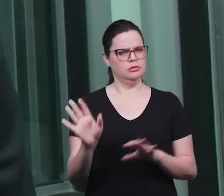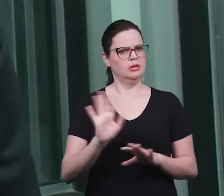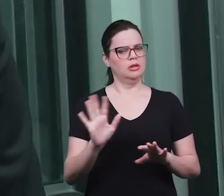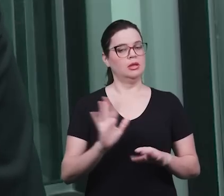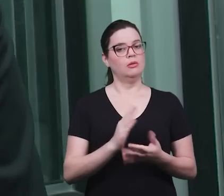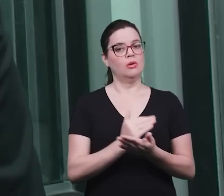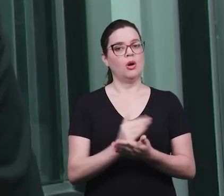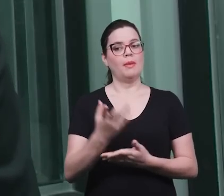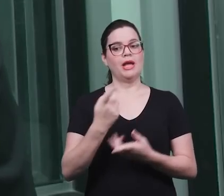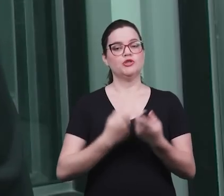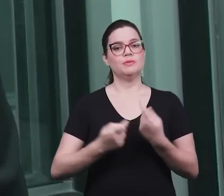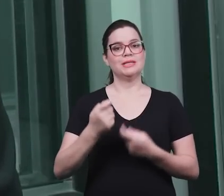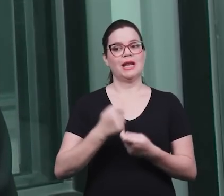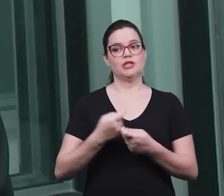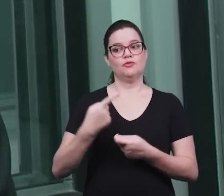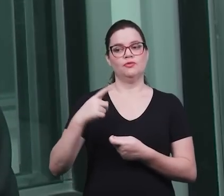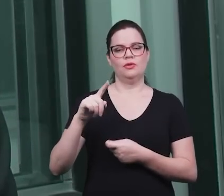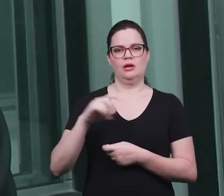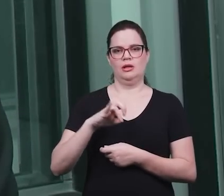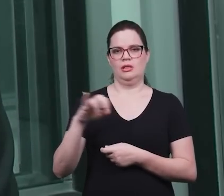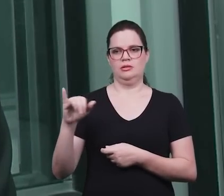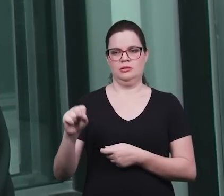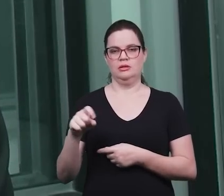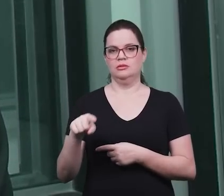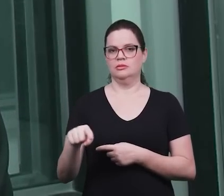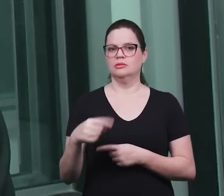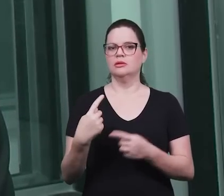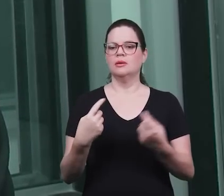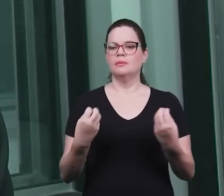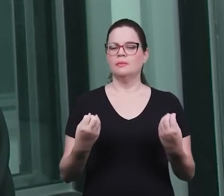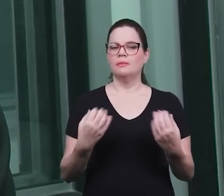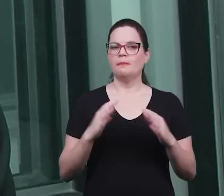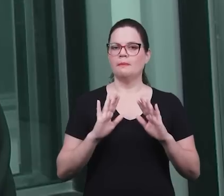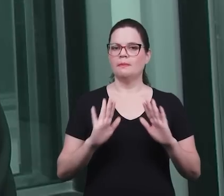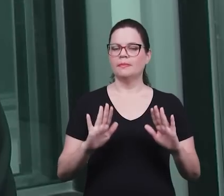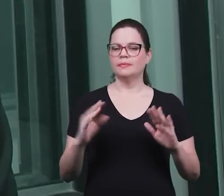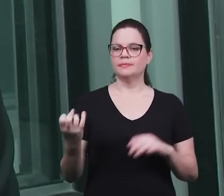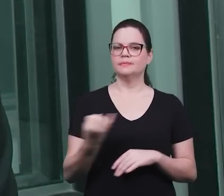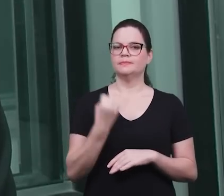administrativo. É importante que esse processo seja instruído com a maior